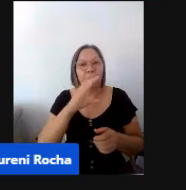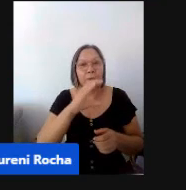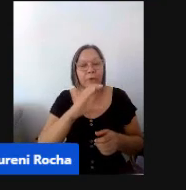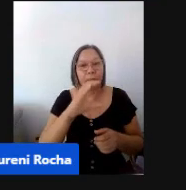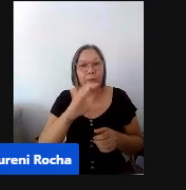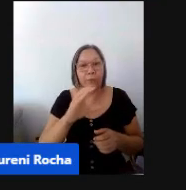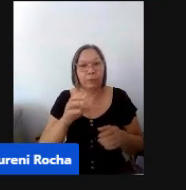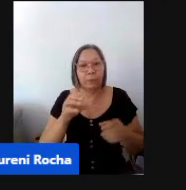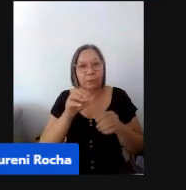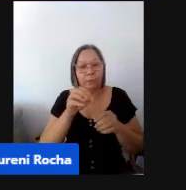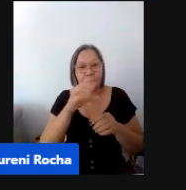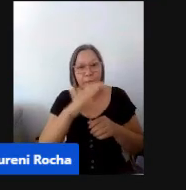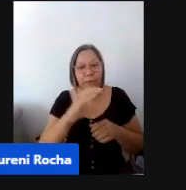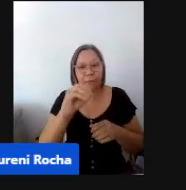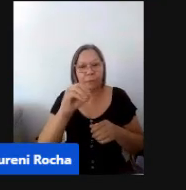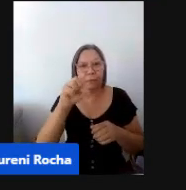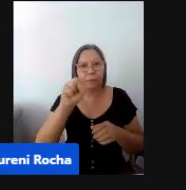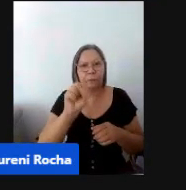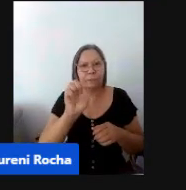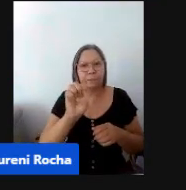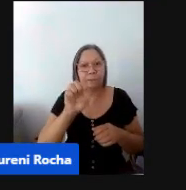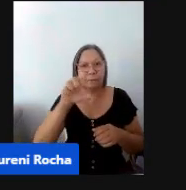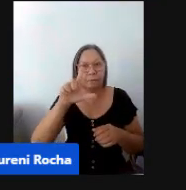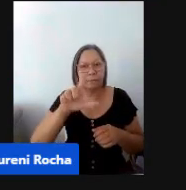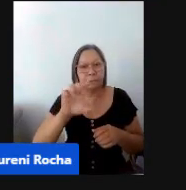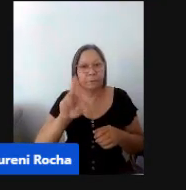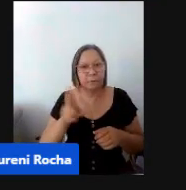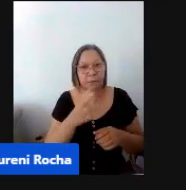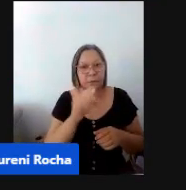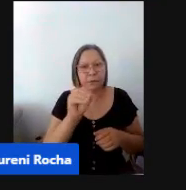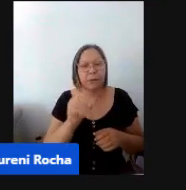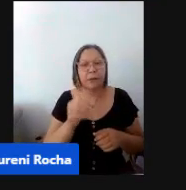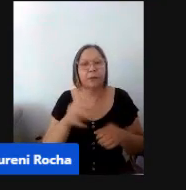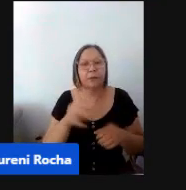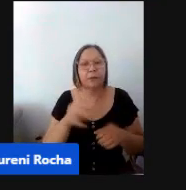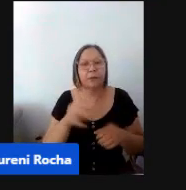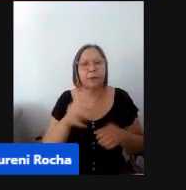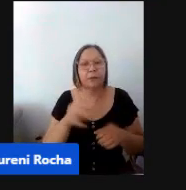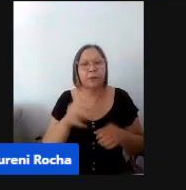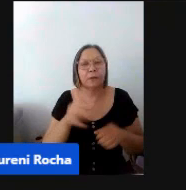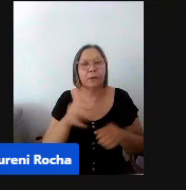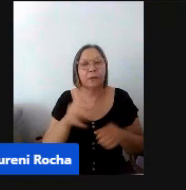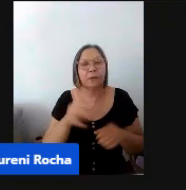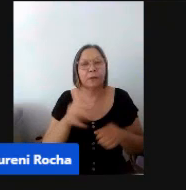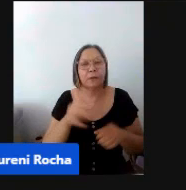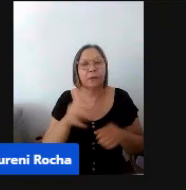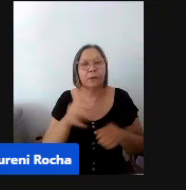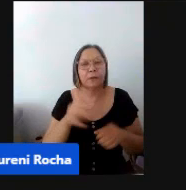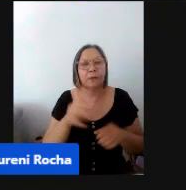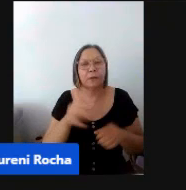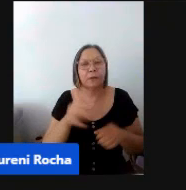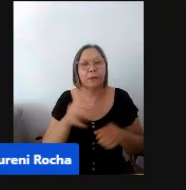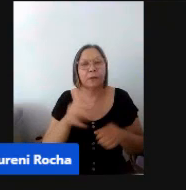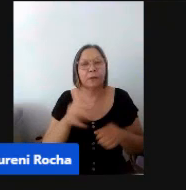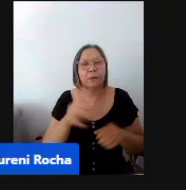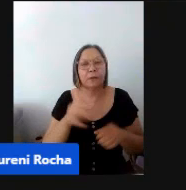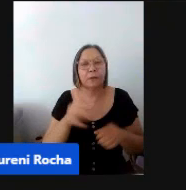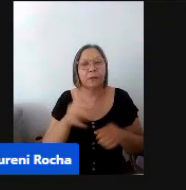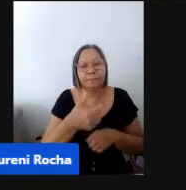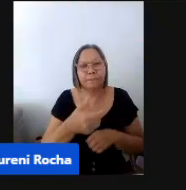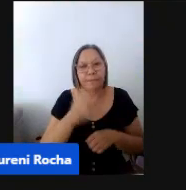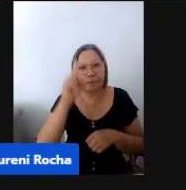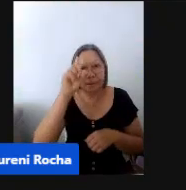resolução 1 de 19 de janeiro de 2018, estabeleceu. Então, o Conselho Nacional